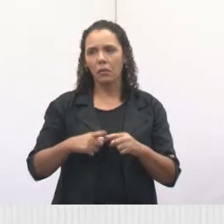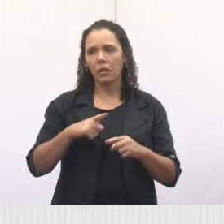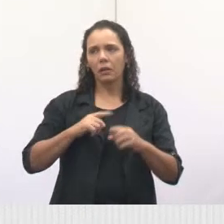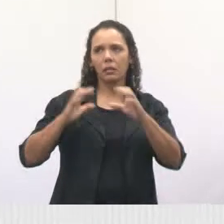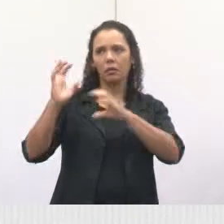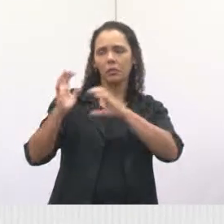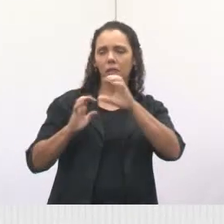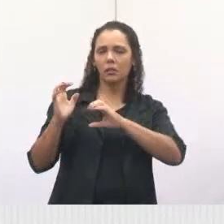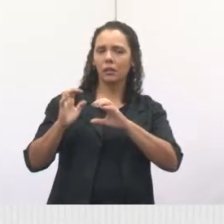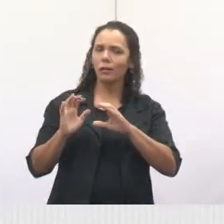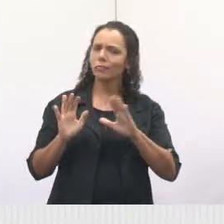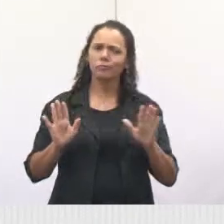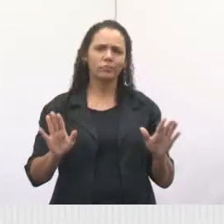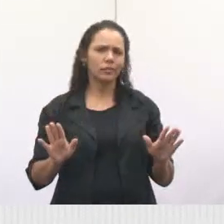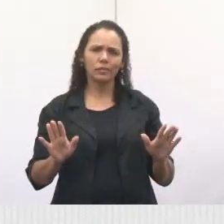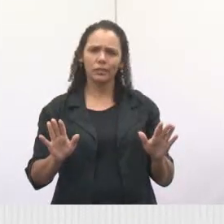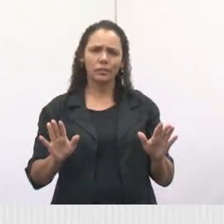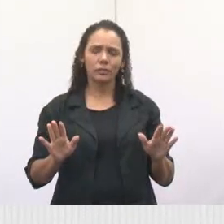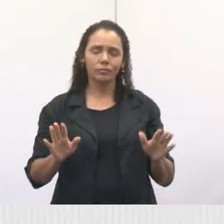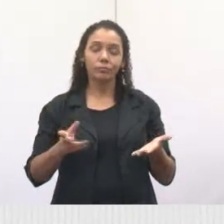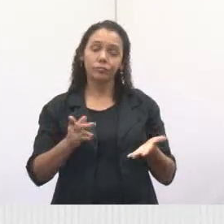né? Quanto mais os nossos